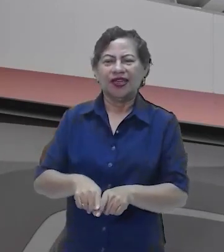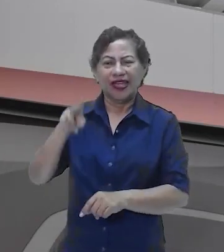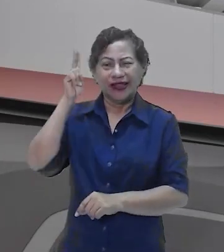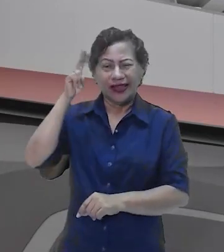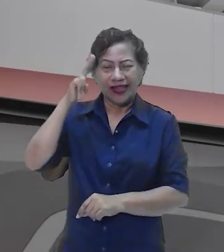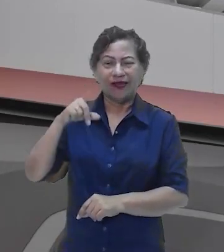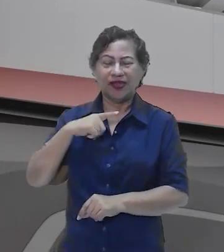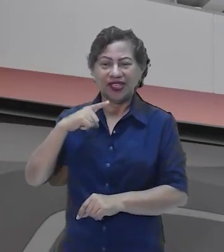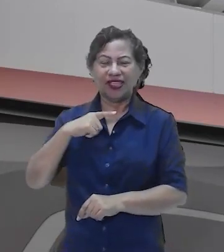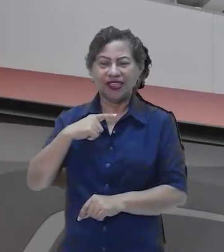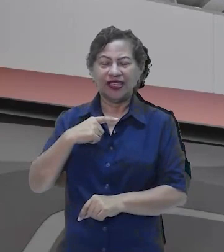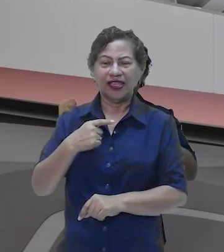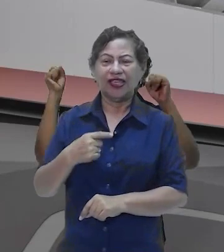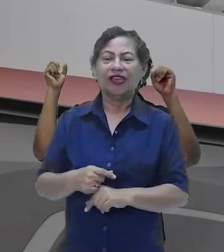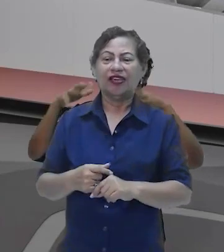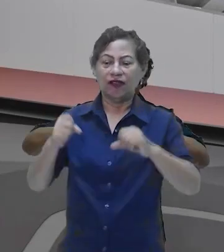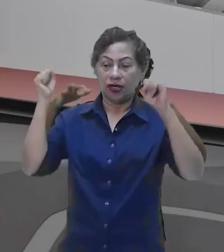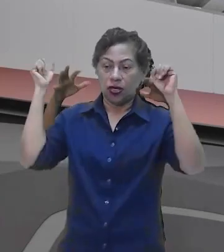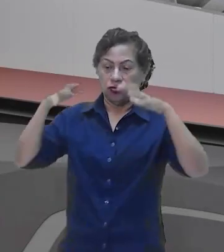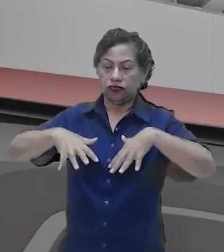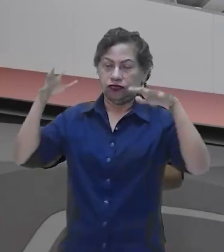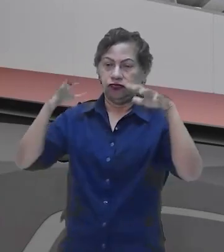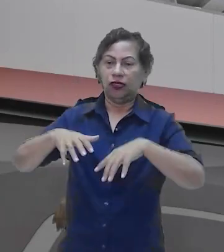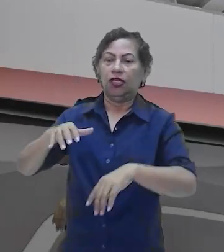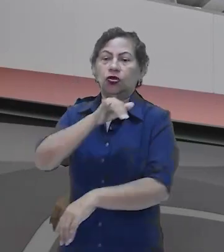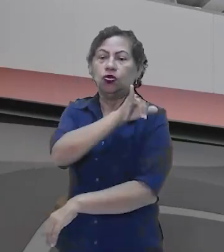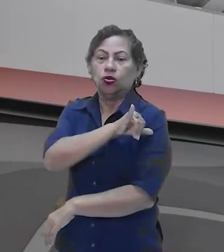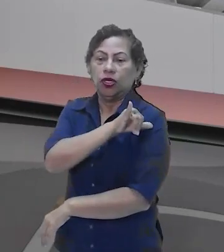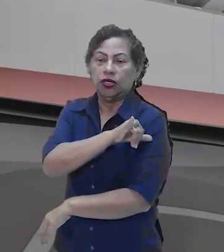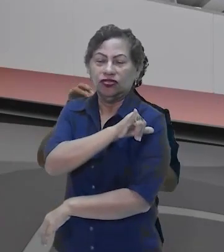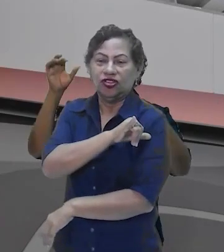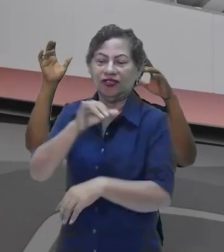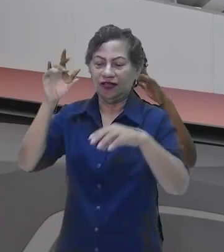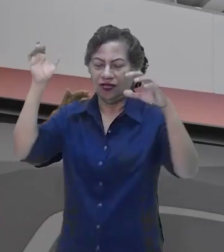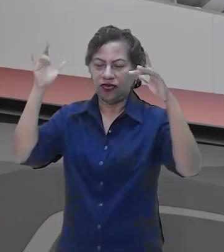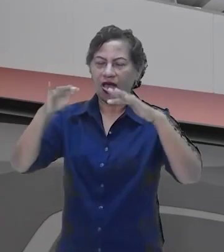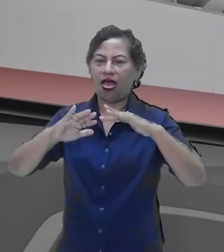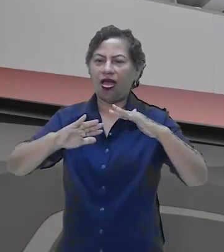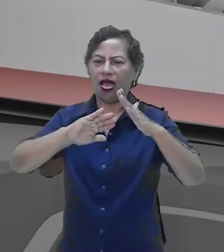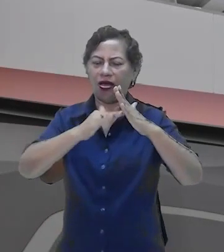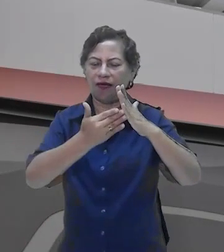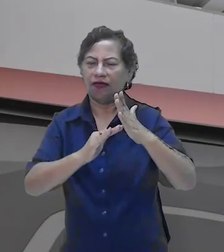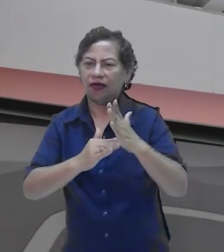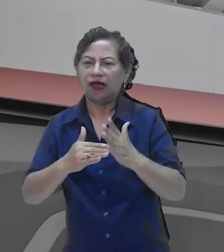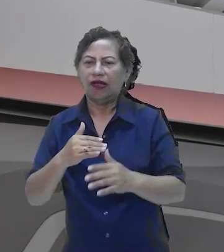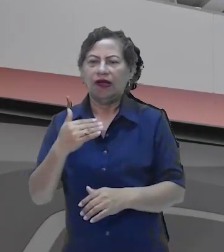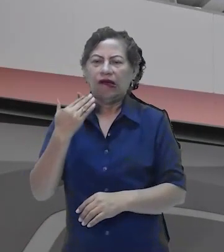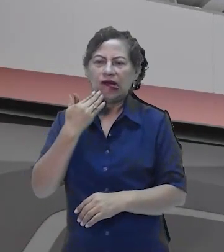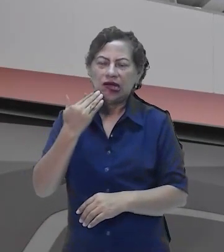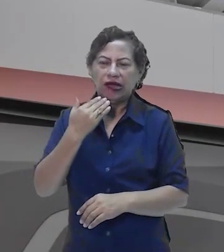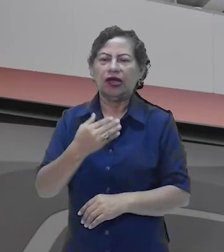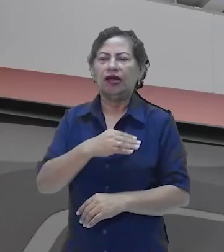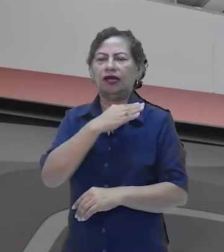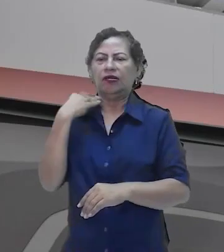com as intensas chuvas. Tudo isso é fruto do processo de urbanização que nós temos